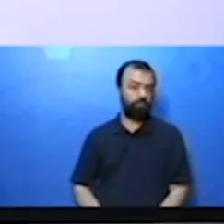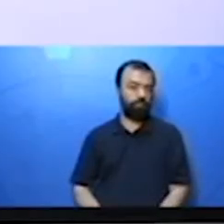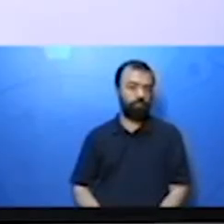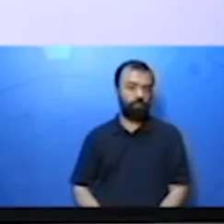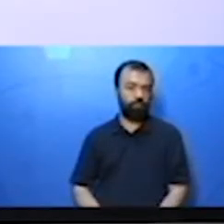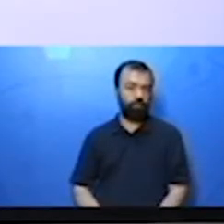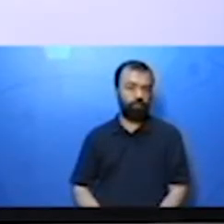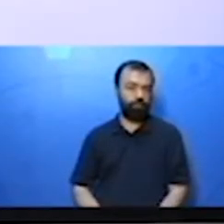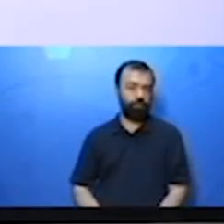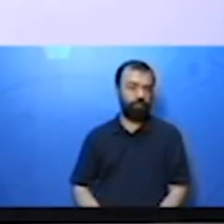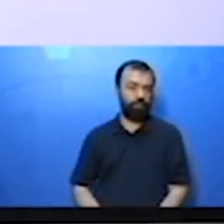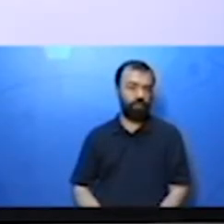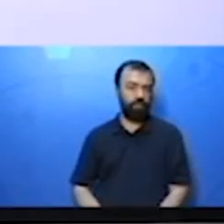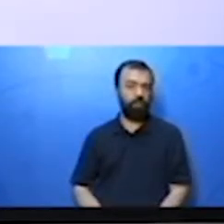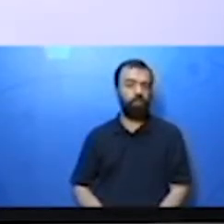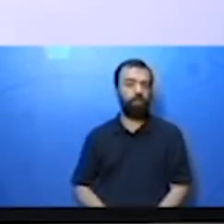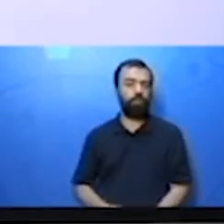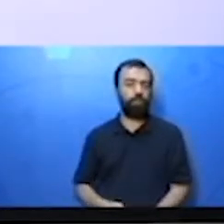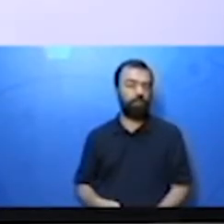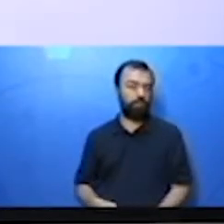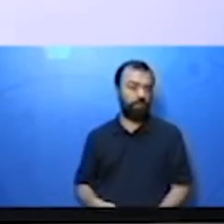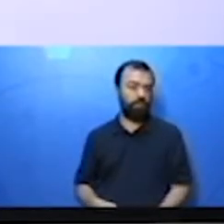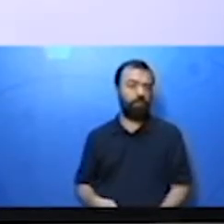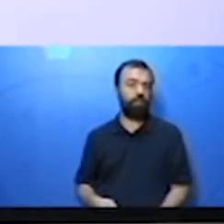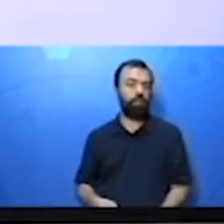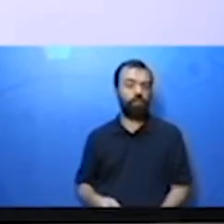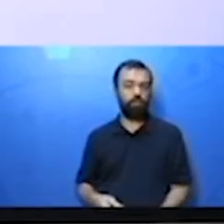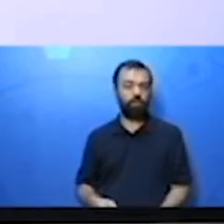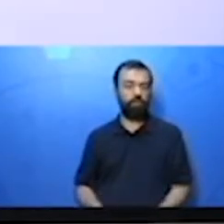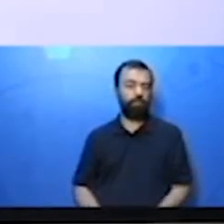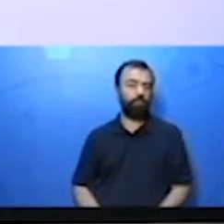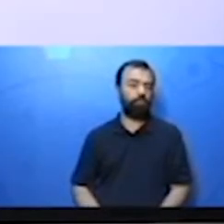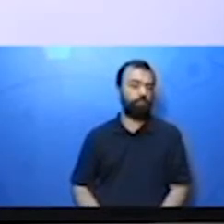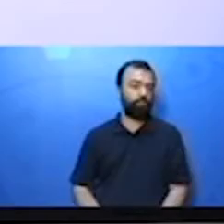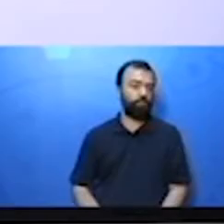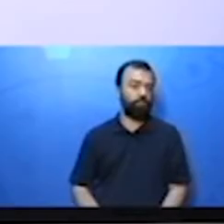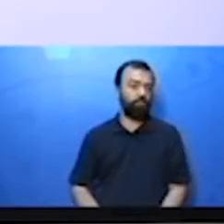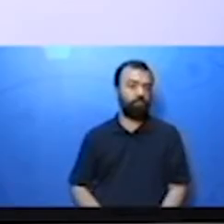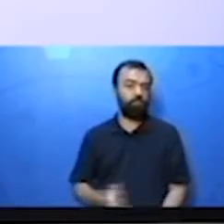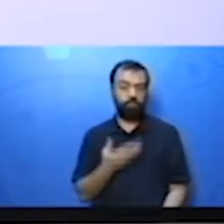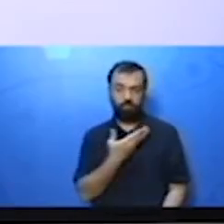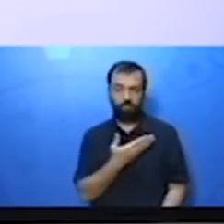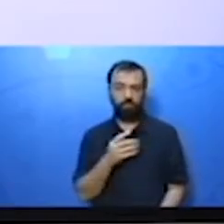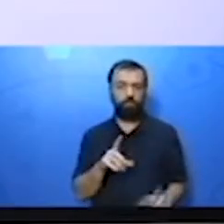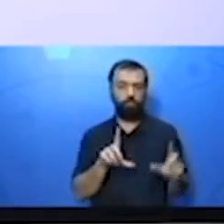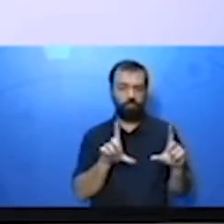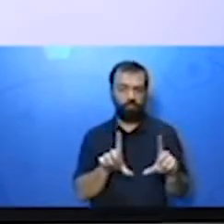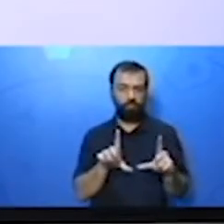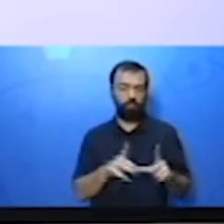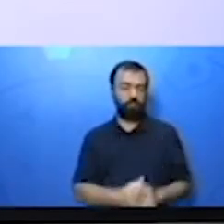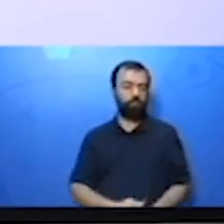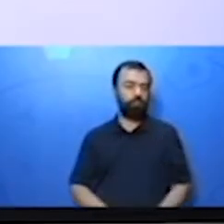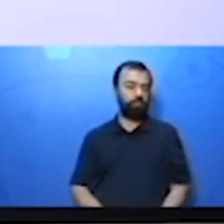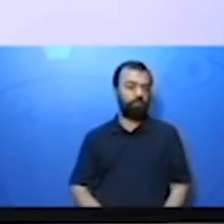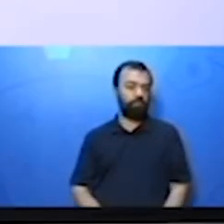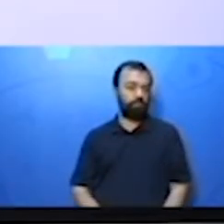Ou seja, vai fazer mais mal que bem. Ali ele está mostrando, né?